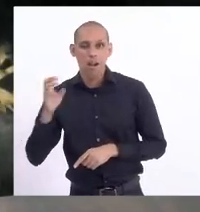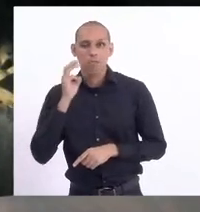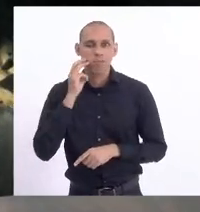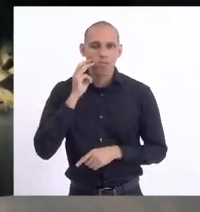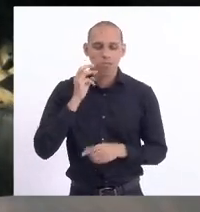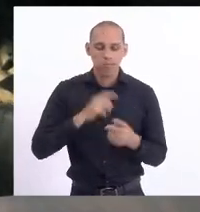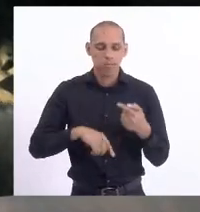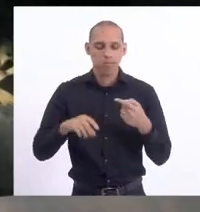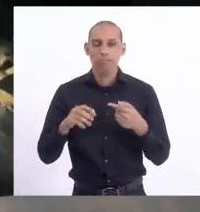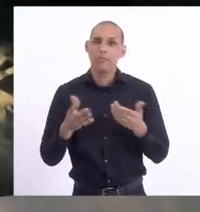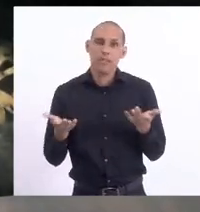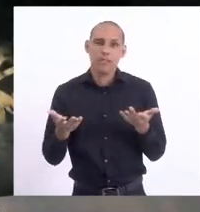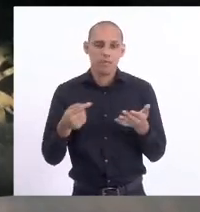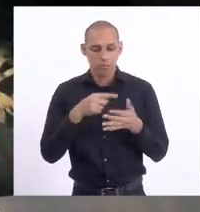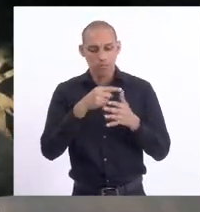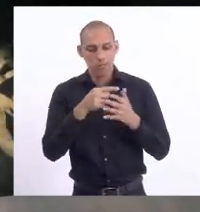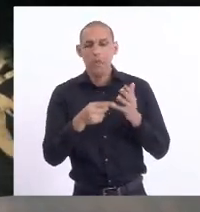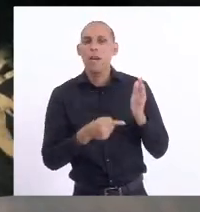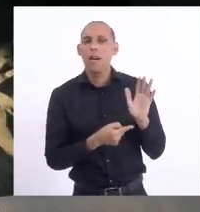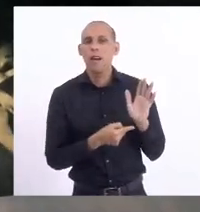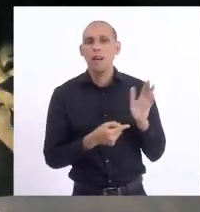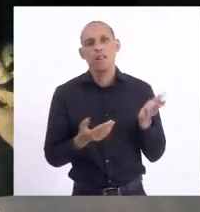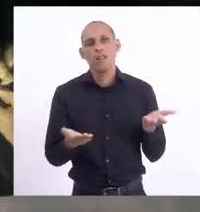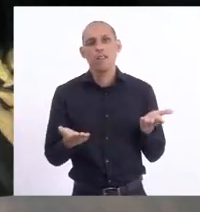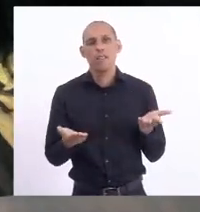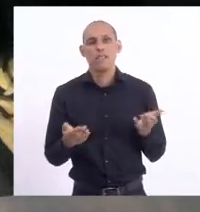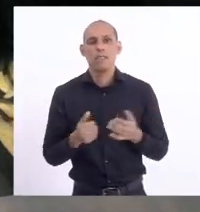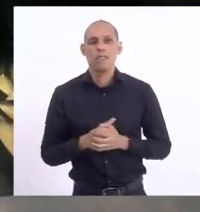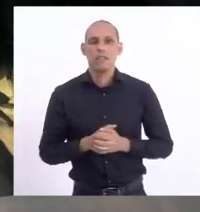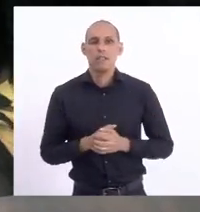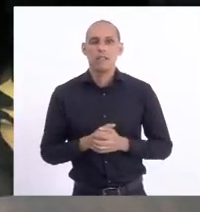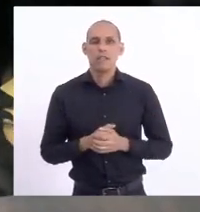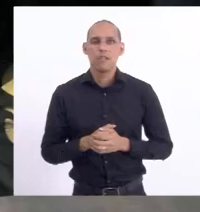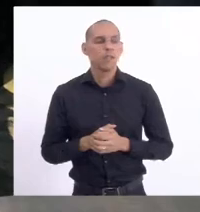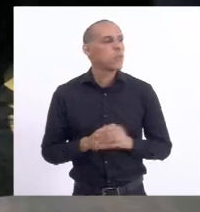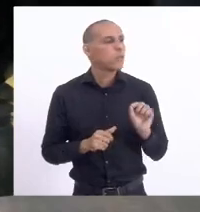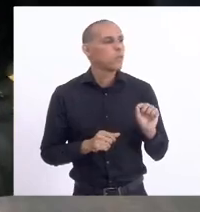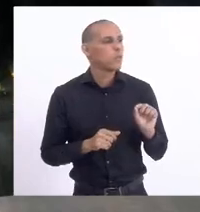Carneiro. Então, senhor presidente, como... Bom,